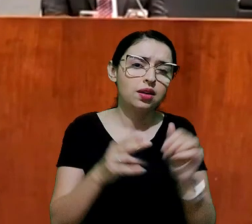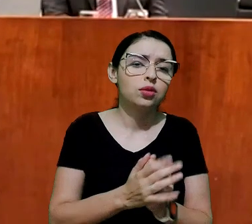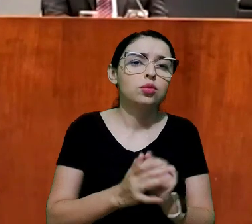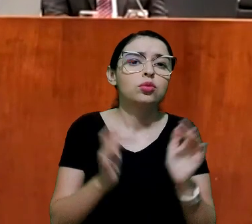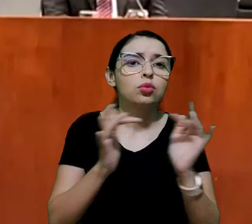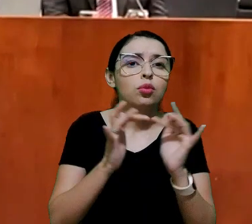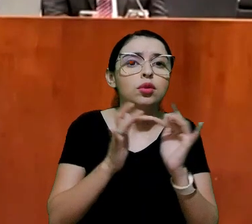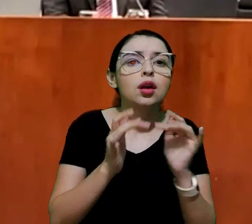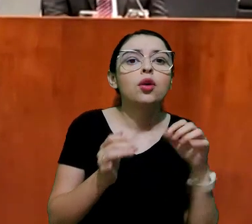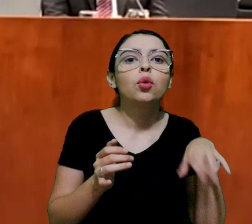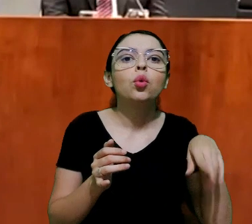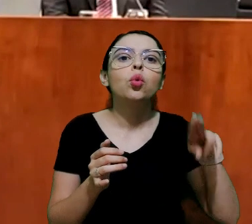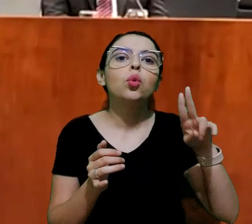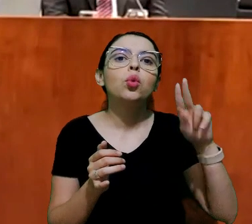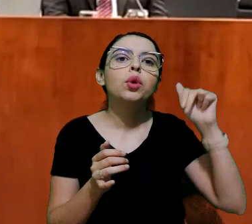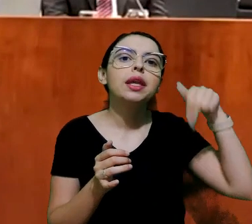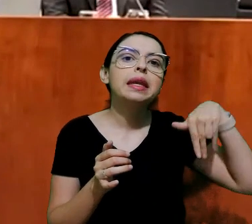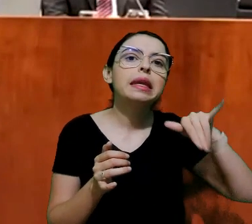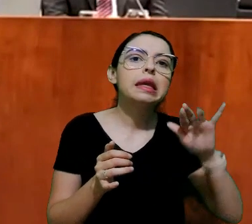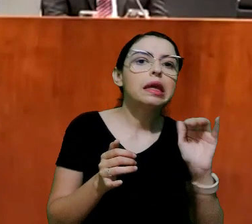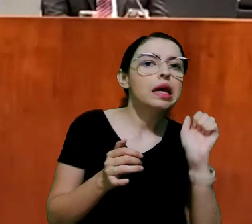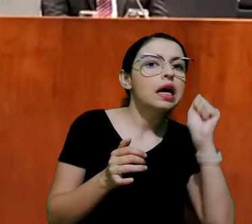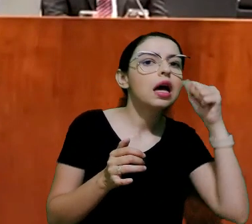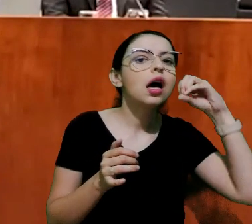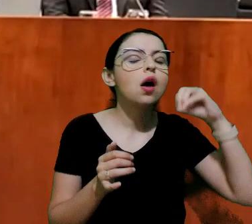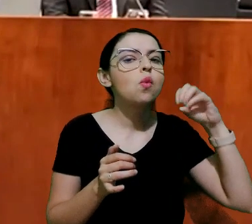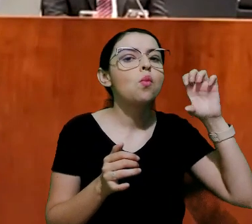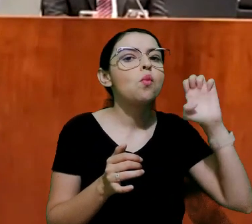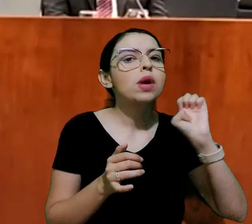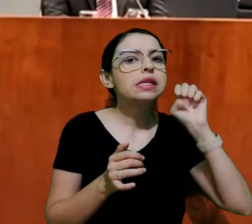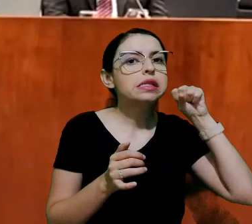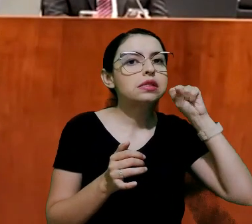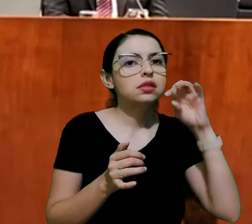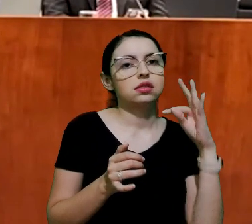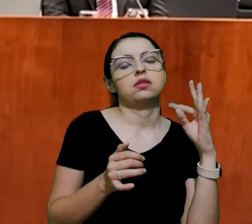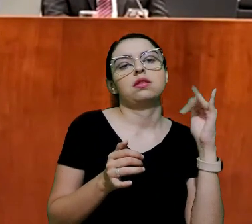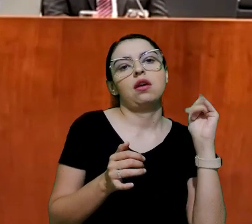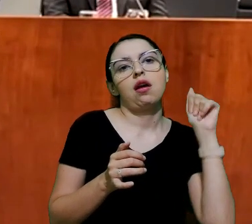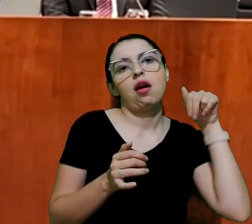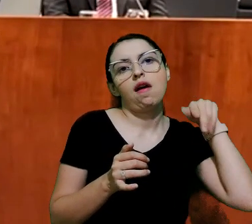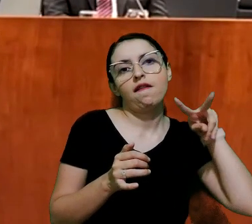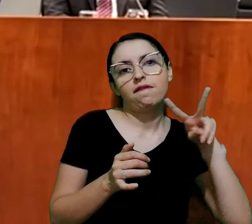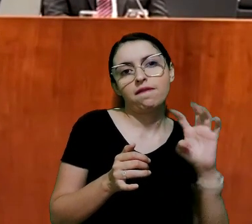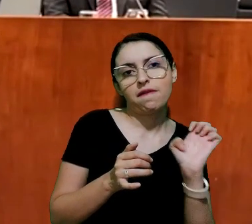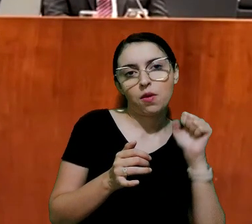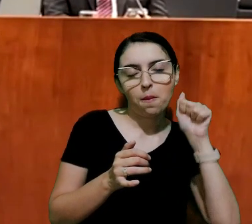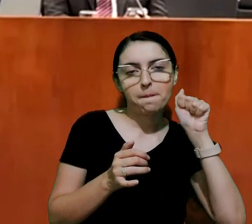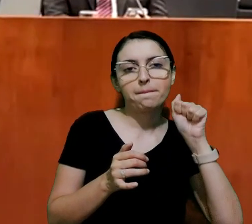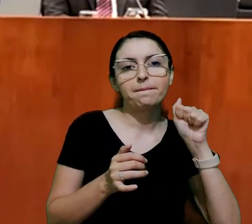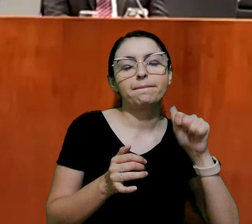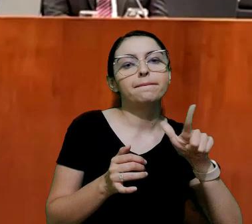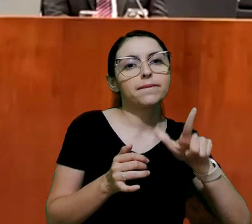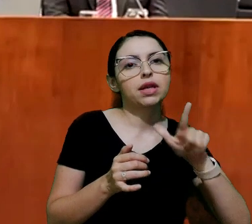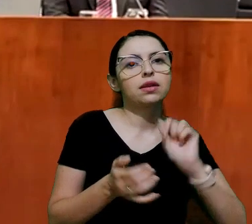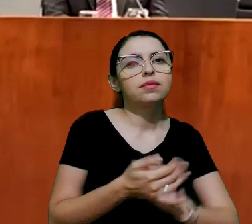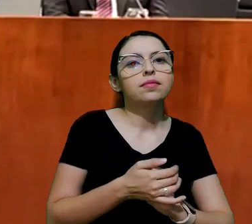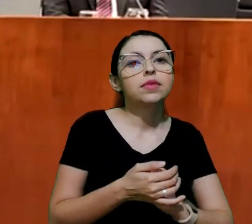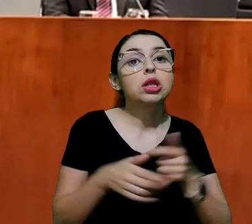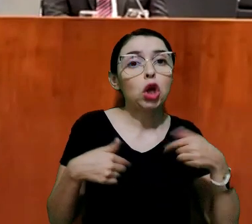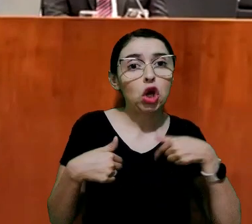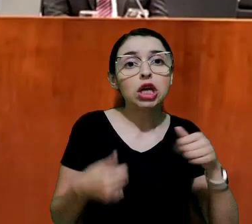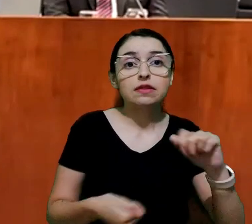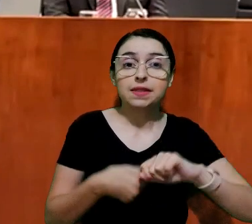nós escrevemos o que é que nós queremos deste convívio, nós estamos pondo em prática